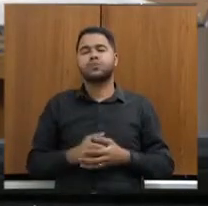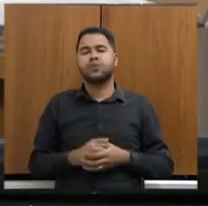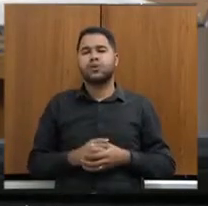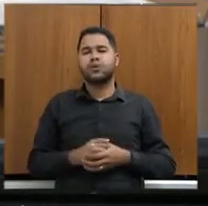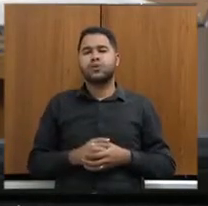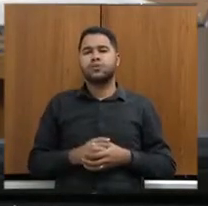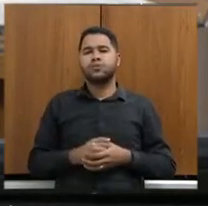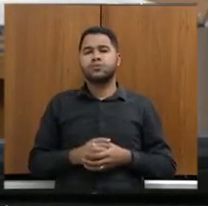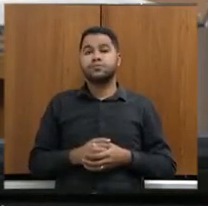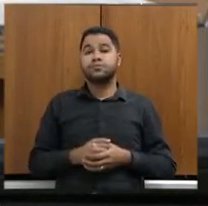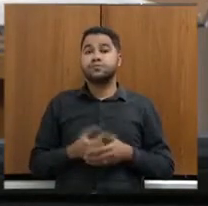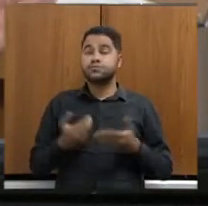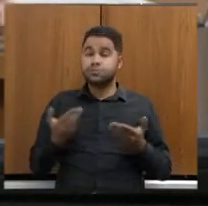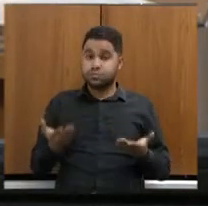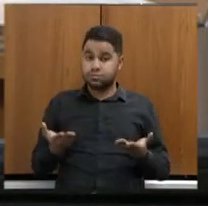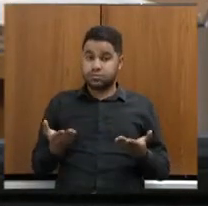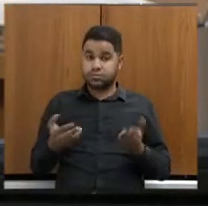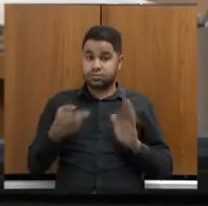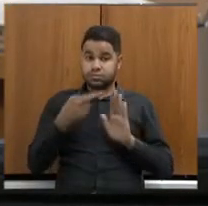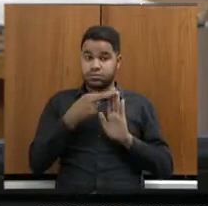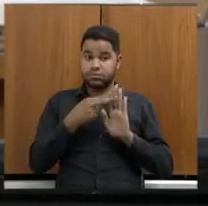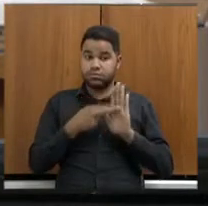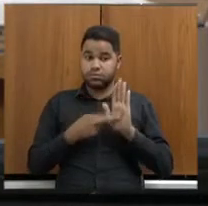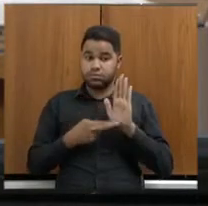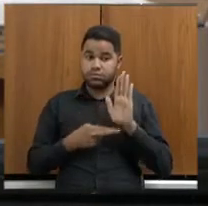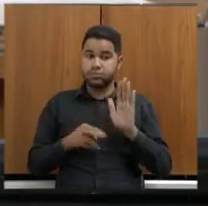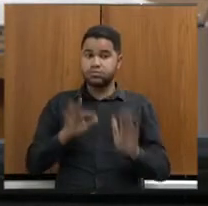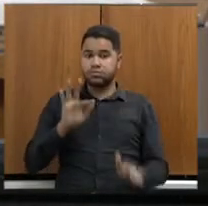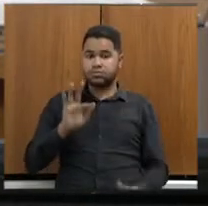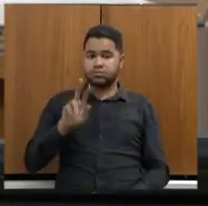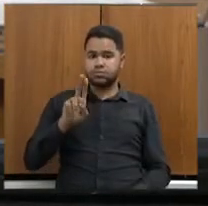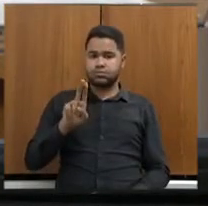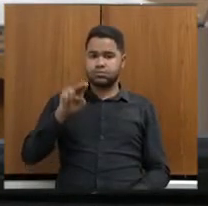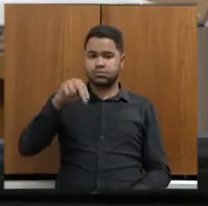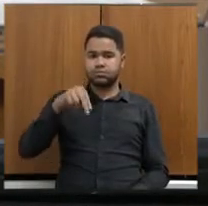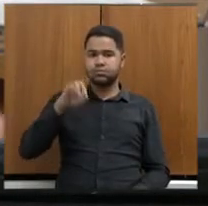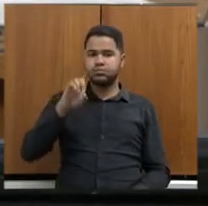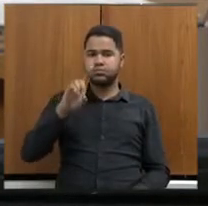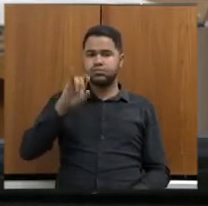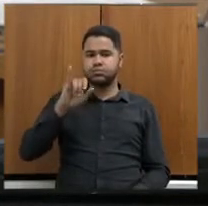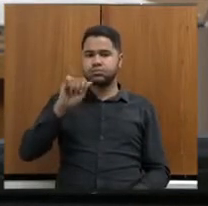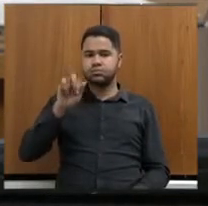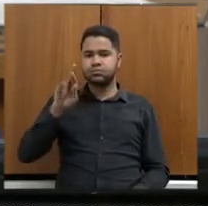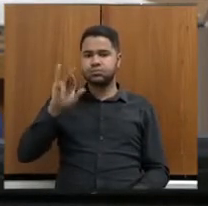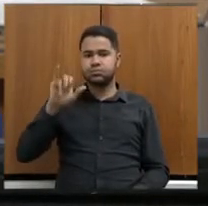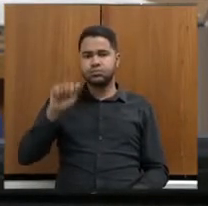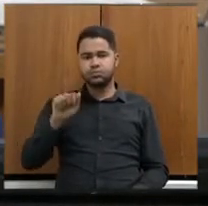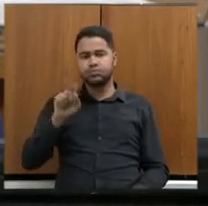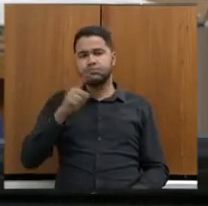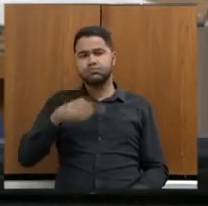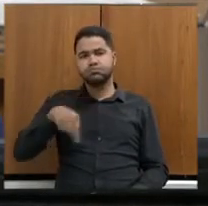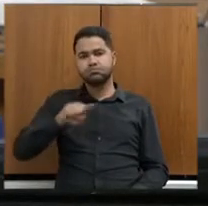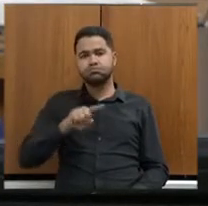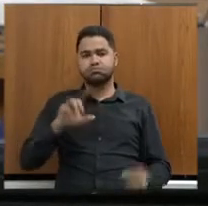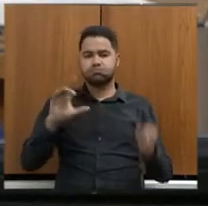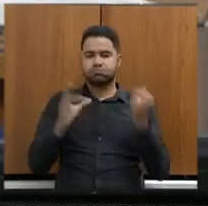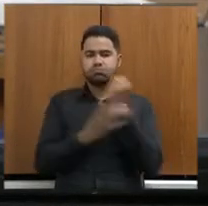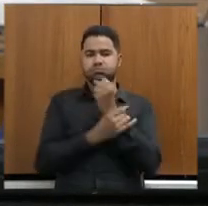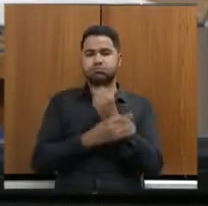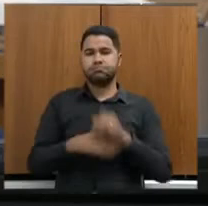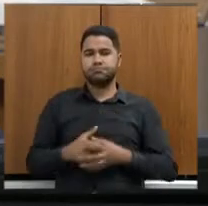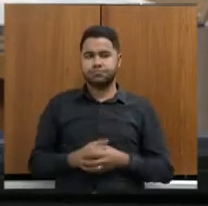essa questão e com a regularização fundiária aí inclusive desses produtores que produzem aí para ter seu garantia